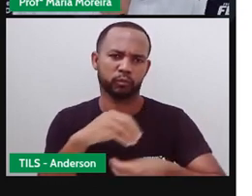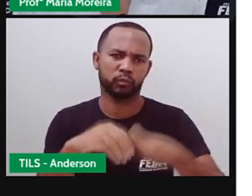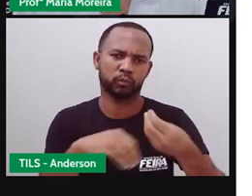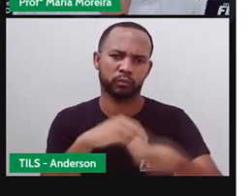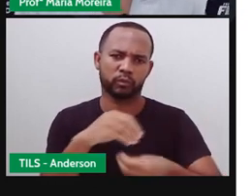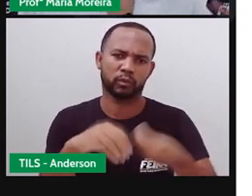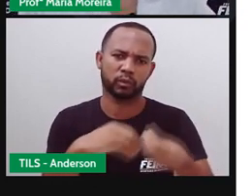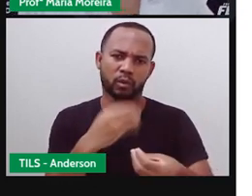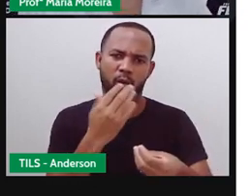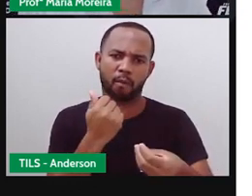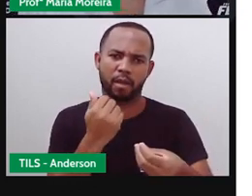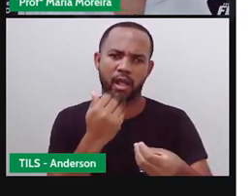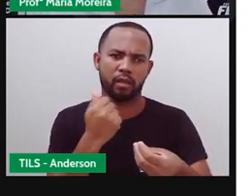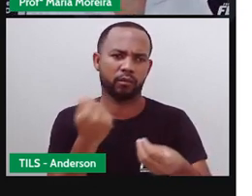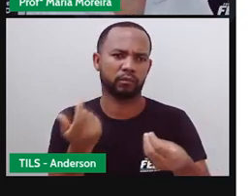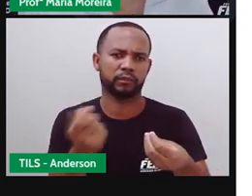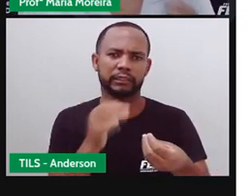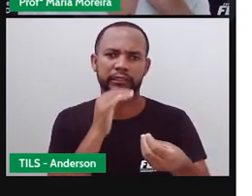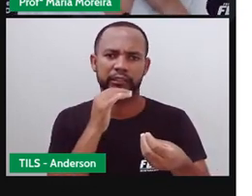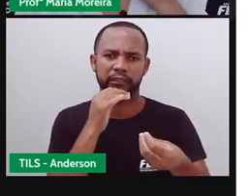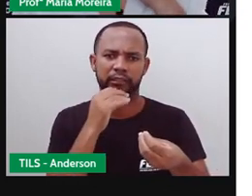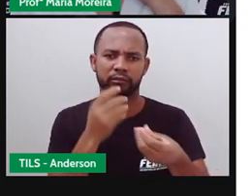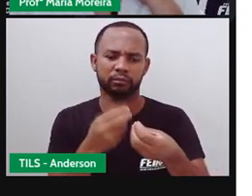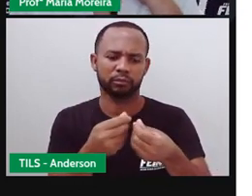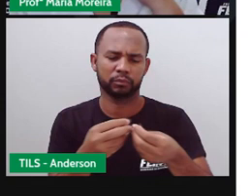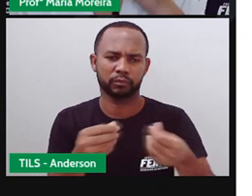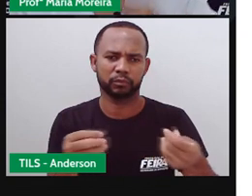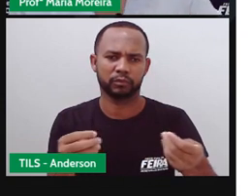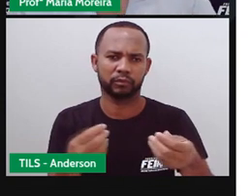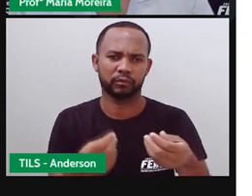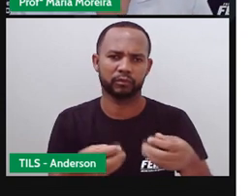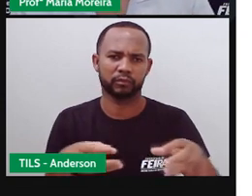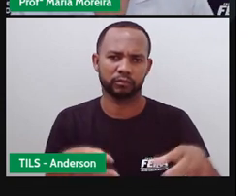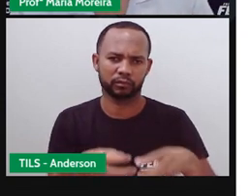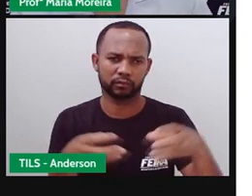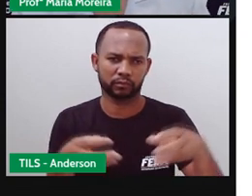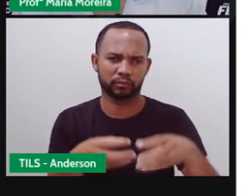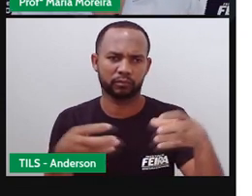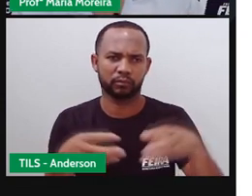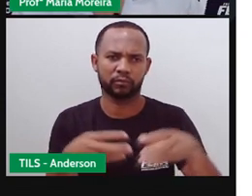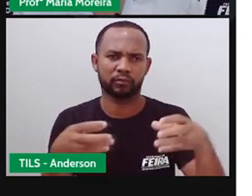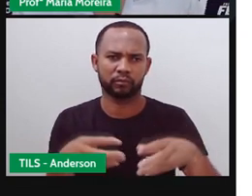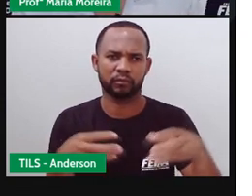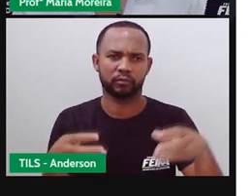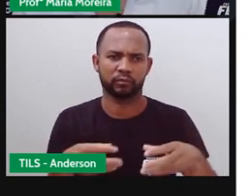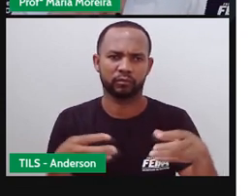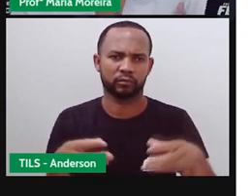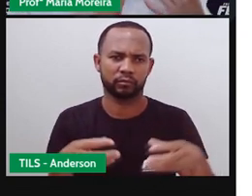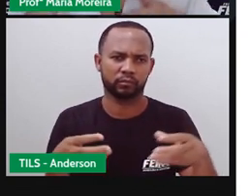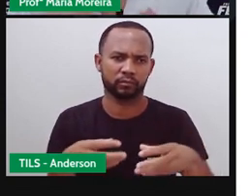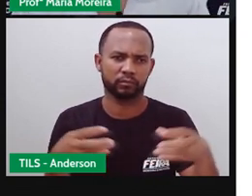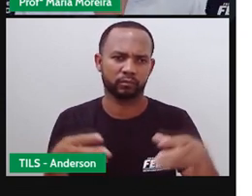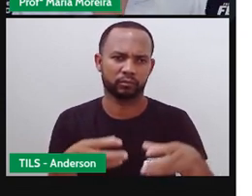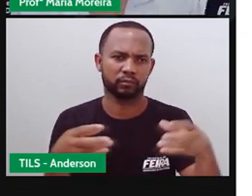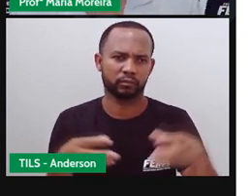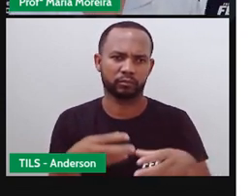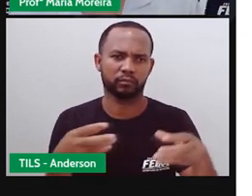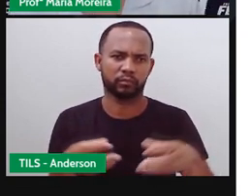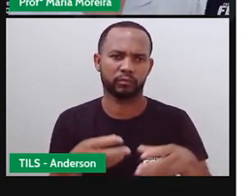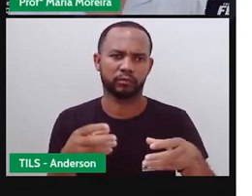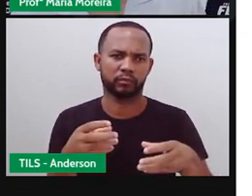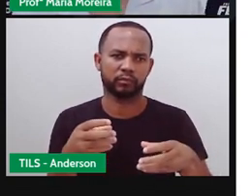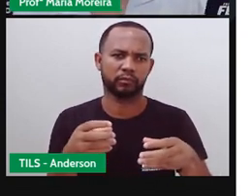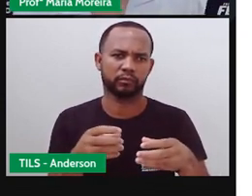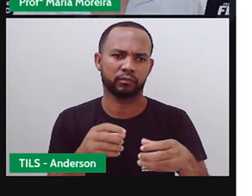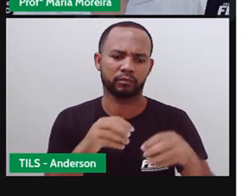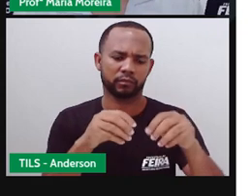elas vão que comendo não é um vegetal é são os restos elas vão comendo e junto com os restos de vegetais e gosta mesmo ó o meio